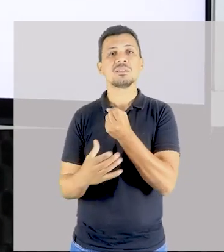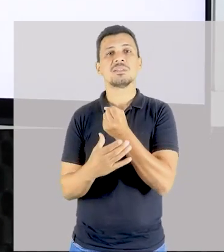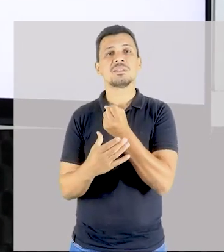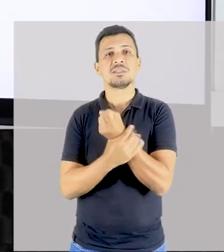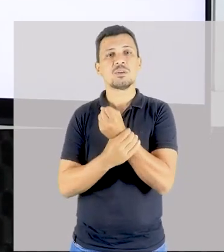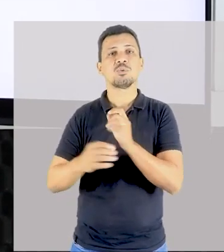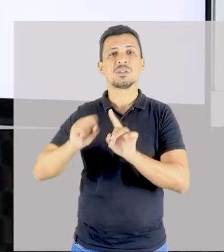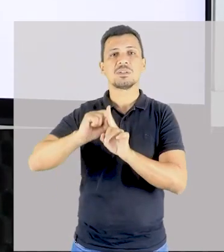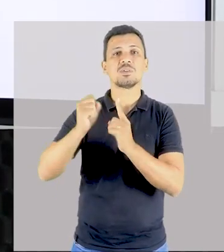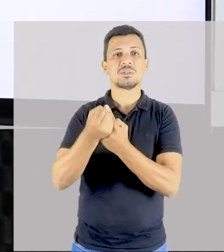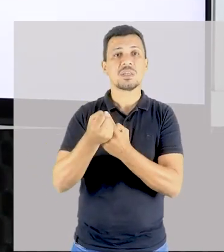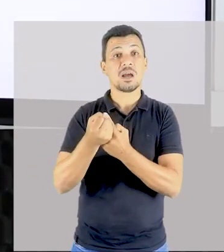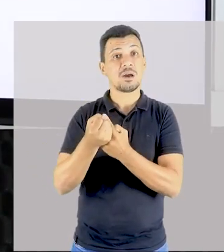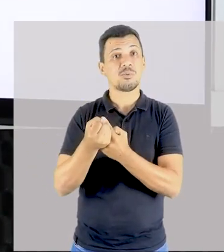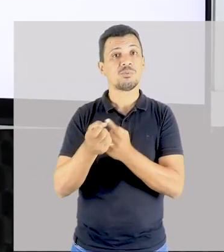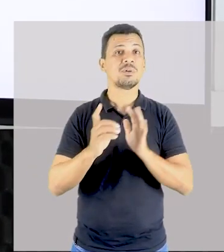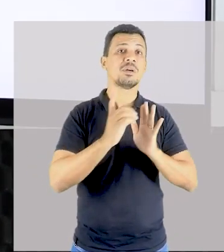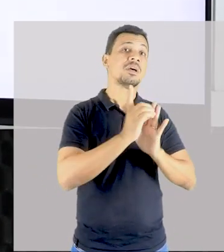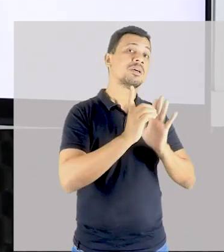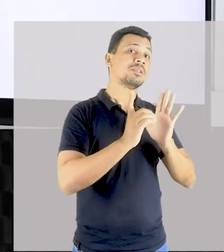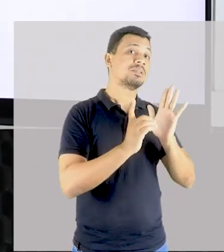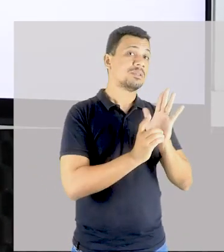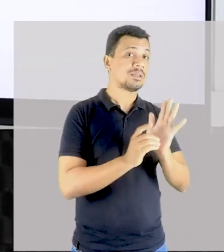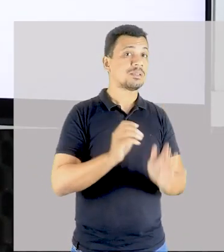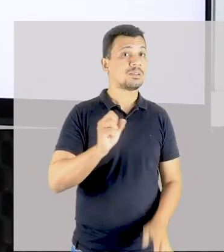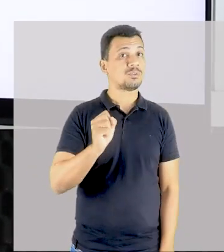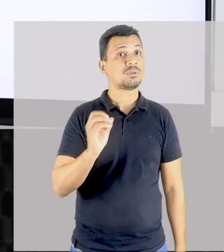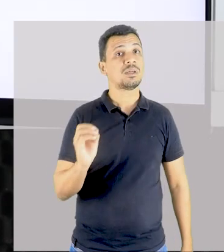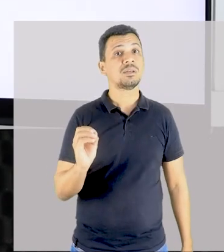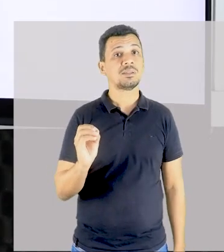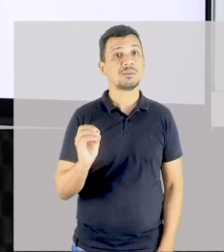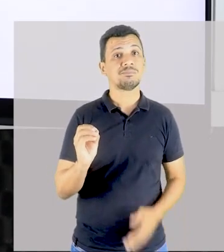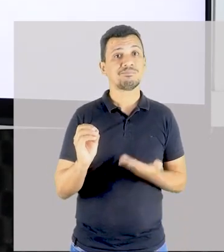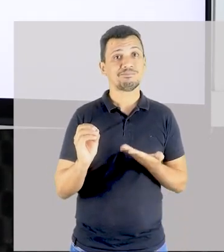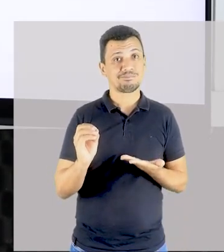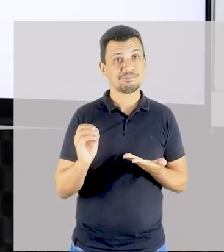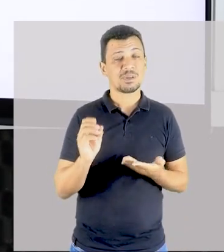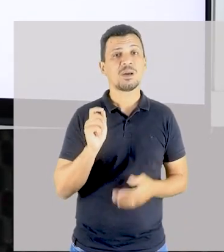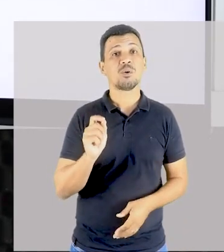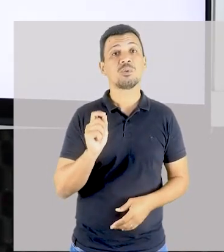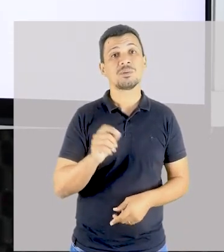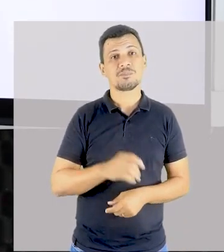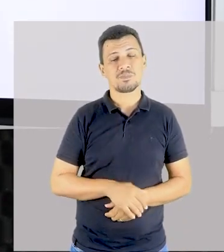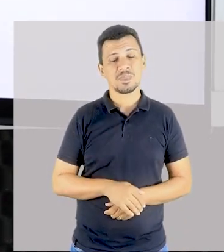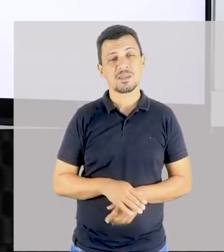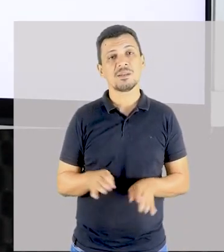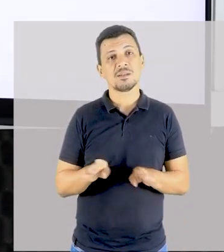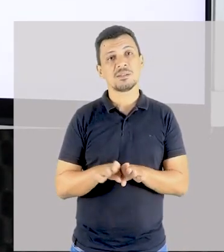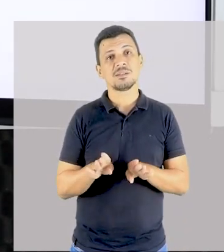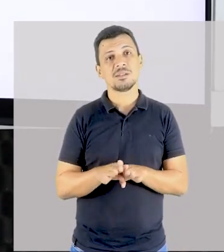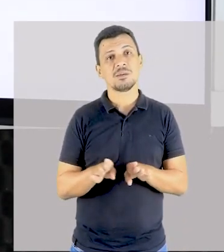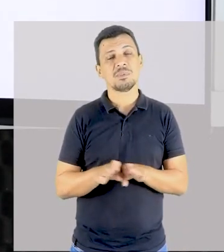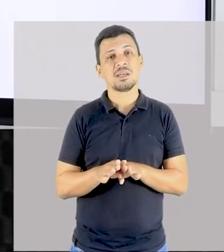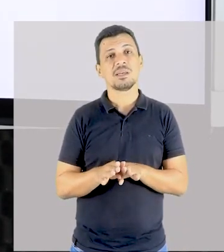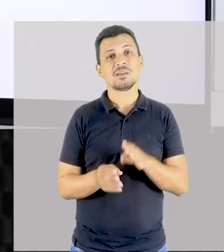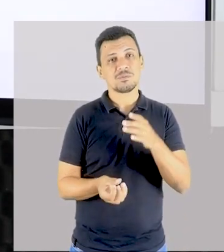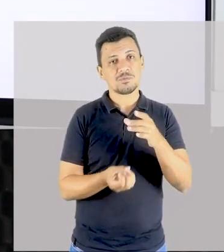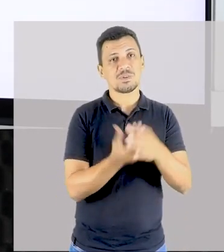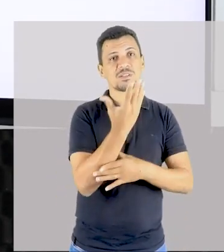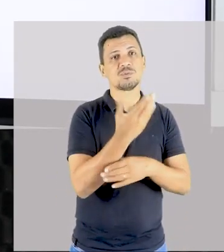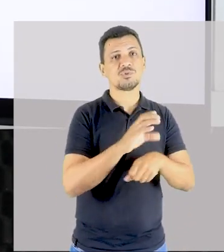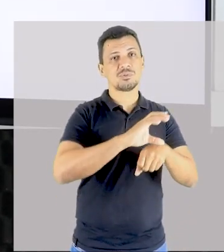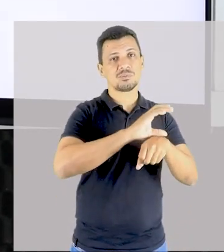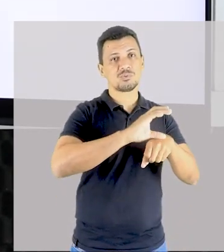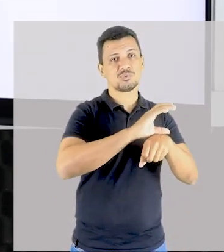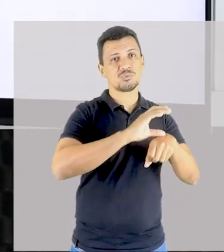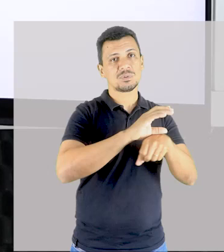então a gente tá falando dos anos 80 que por coincidência é também a década da Constituição